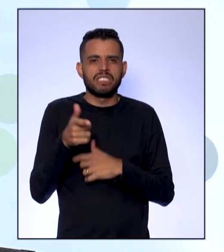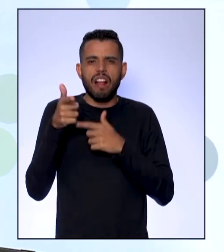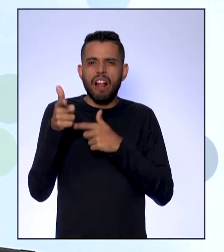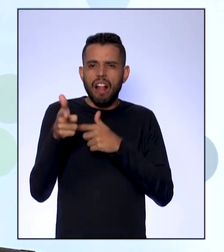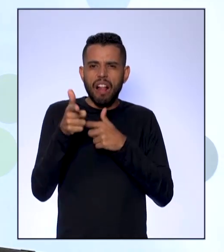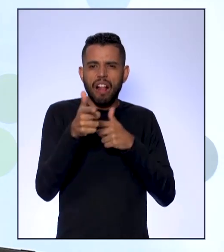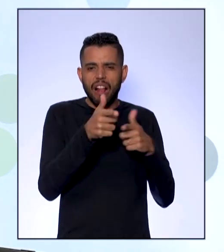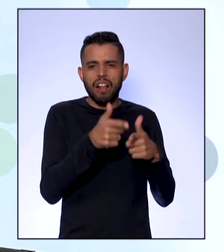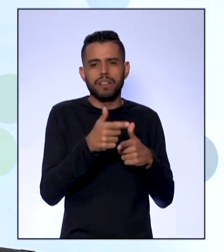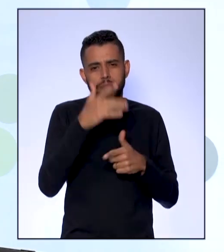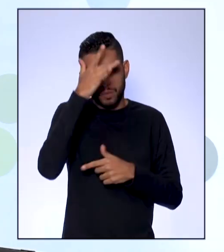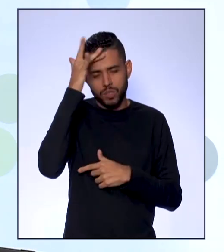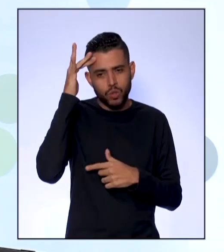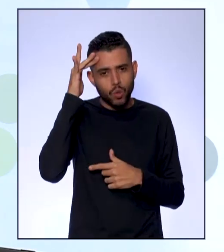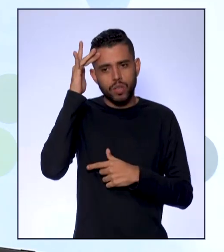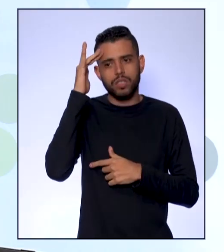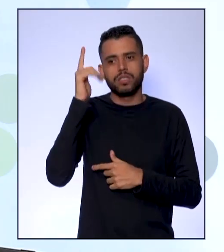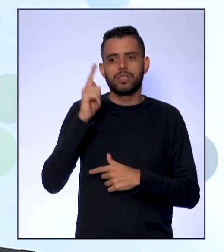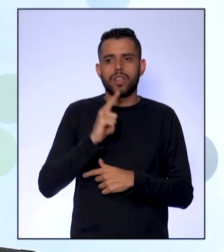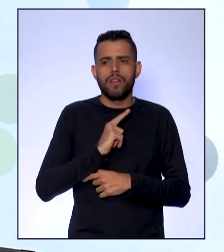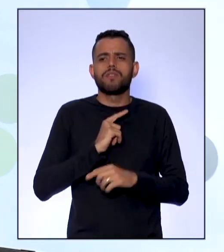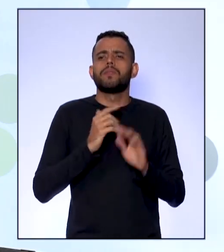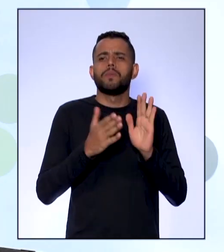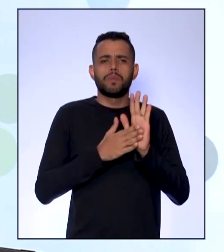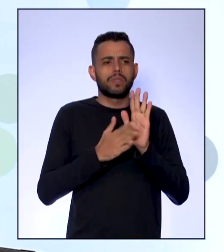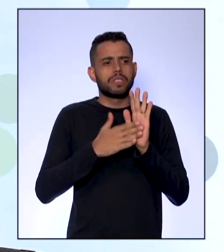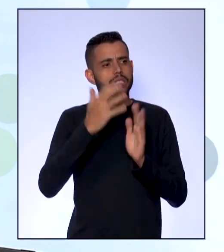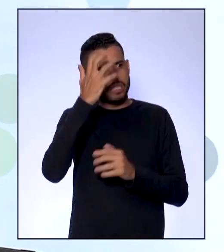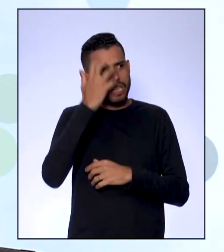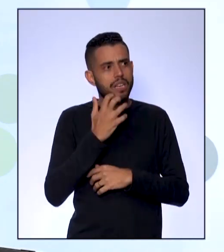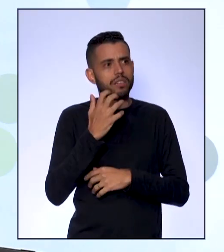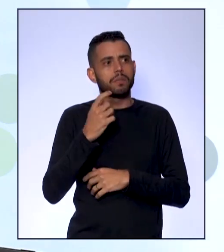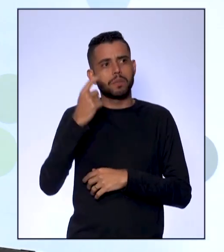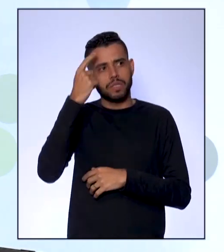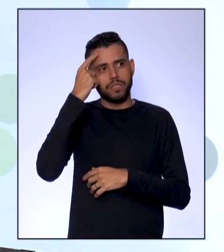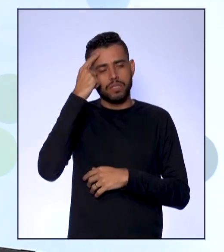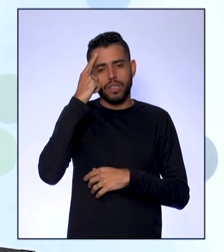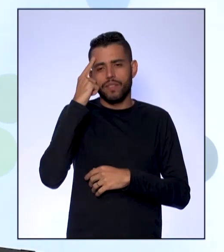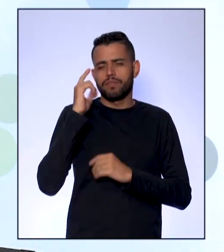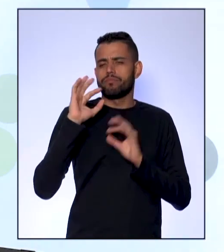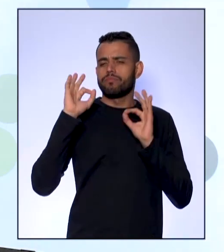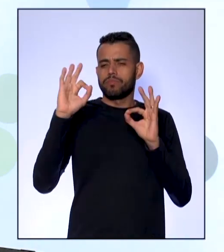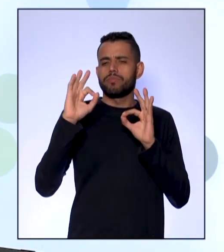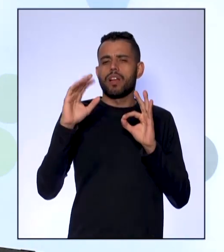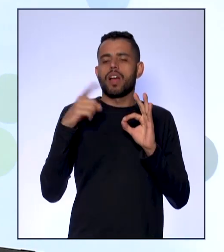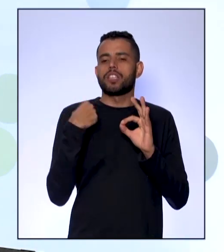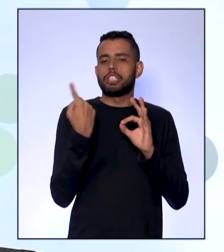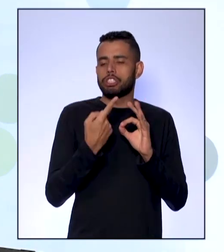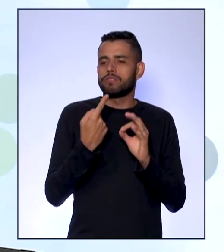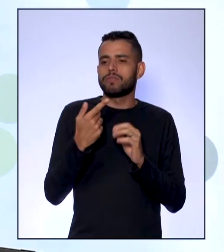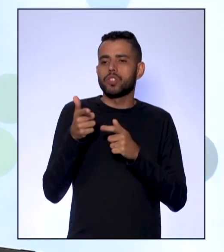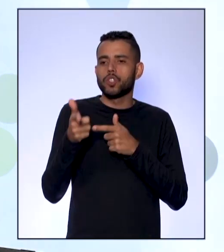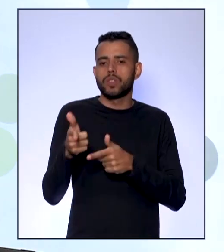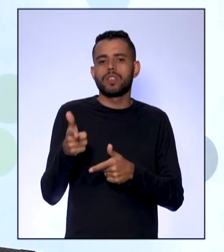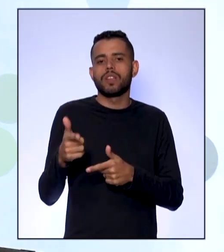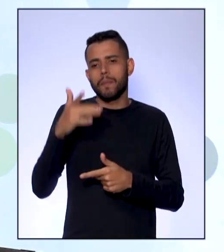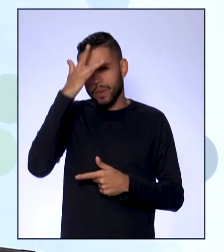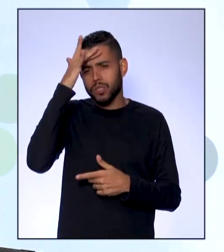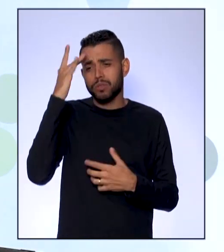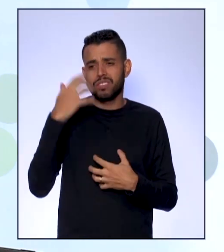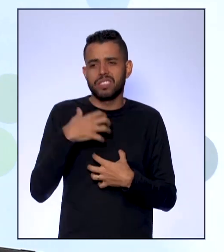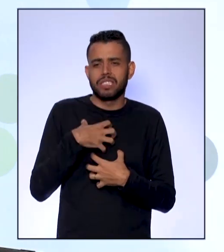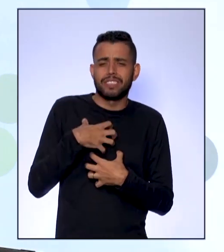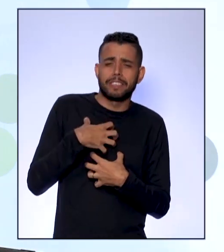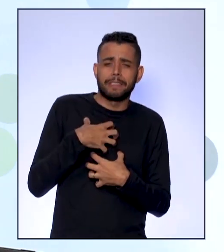zoa alguém que estava com uma proposta séria, estava achando que estava ali abafando e a gente faz uma zoeira, às vezes isso bate muito na pessoa, né? No ego